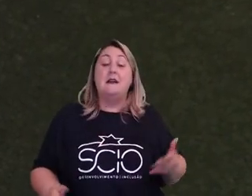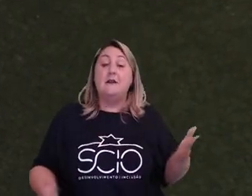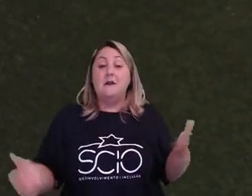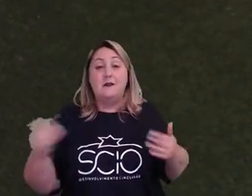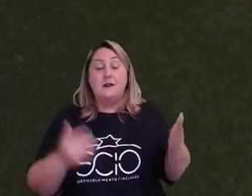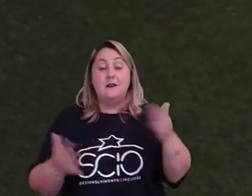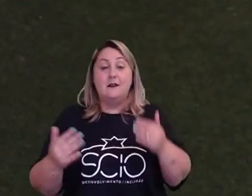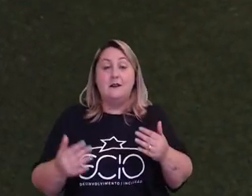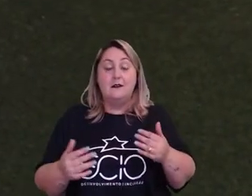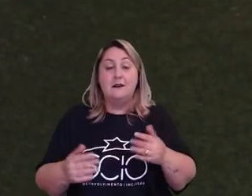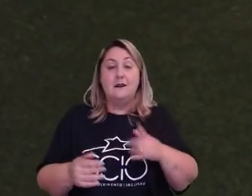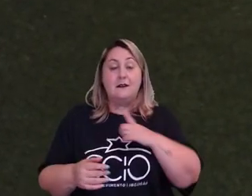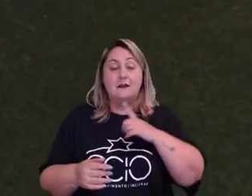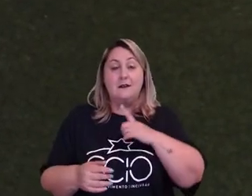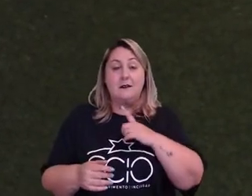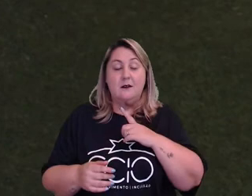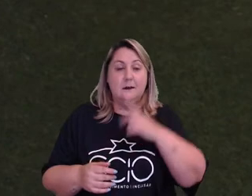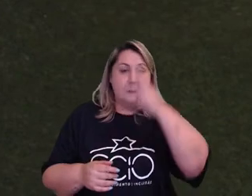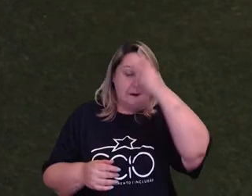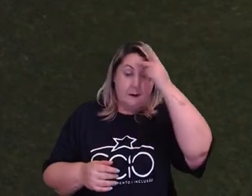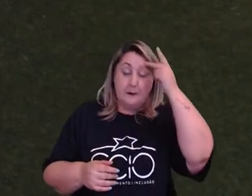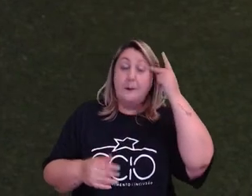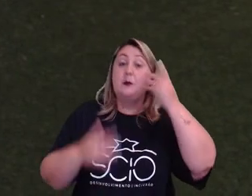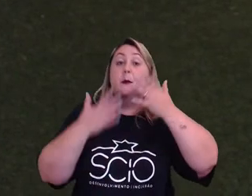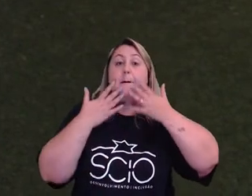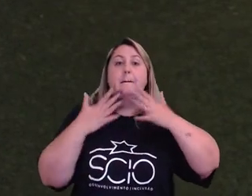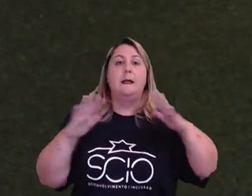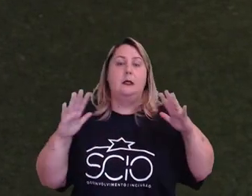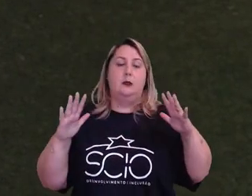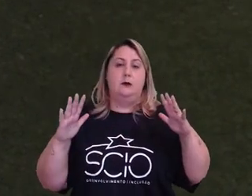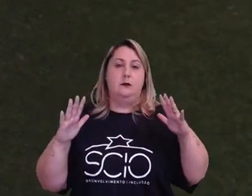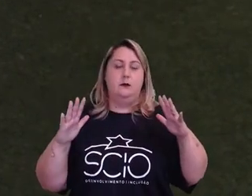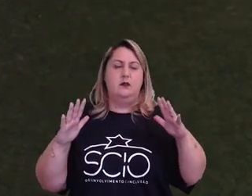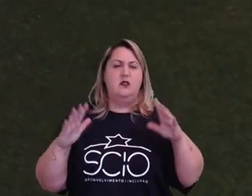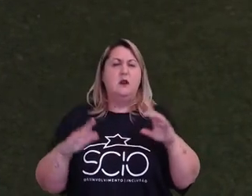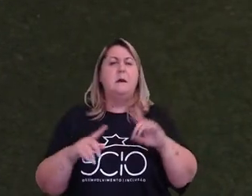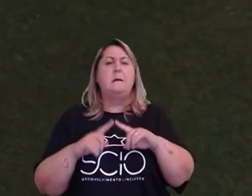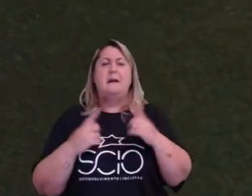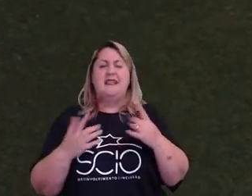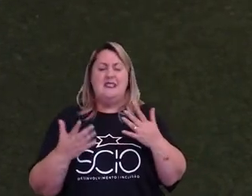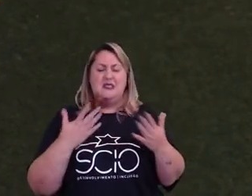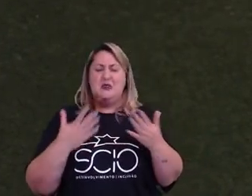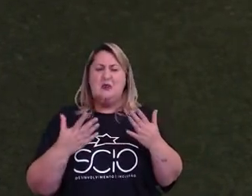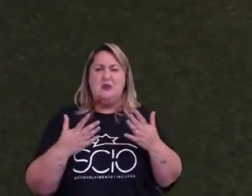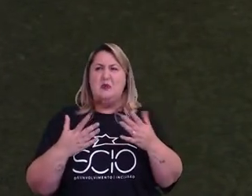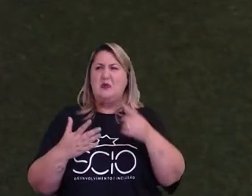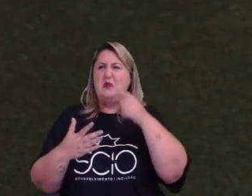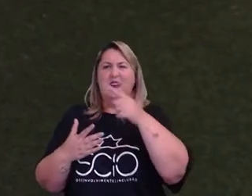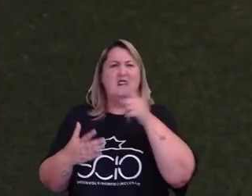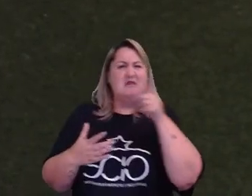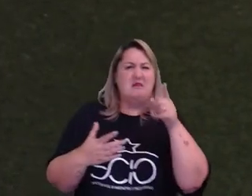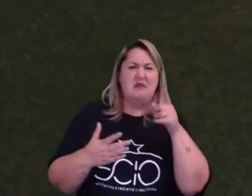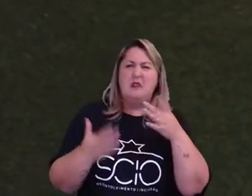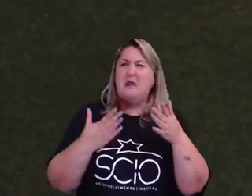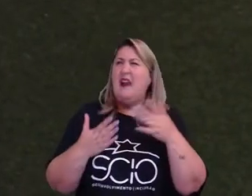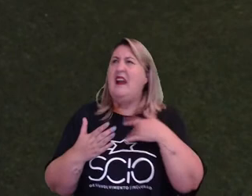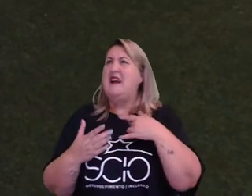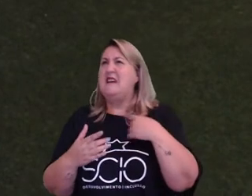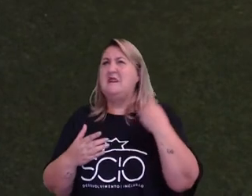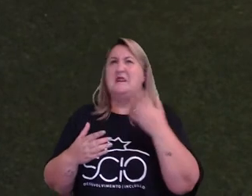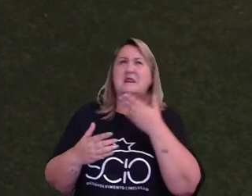Vamos nos tornar pessoas melhores. Mas não se comparando com ele, com ela, com aquele, com